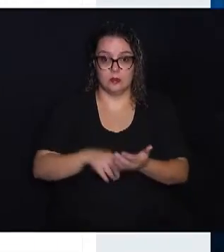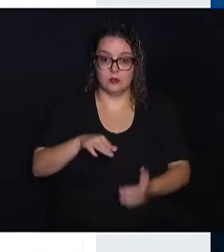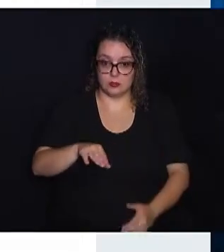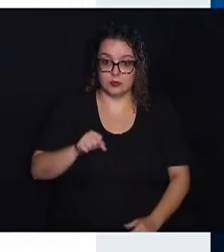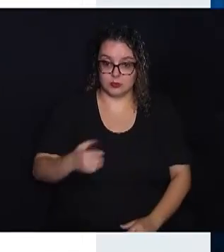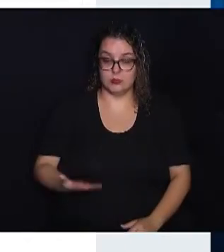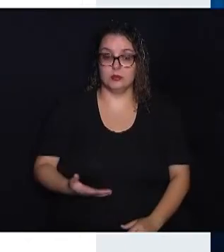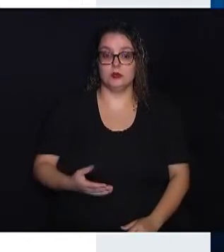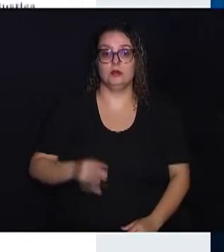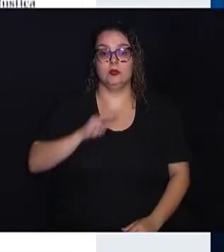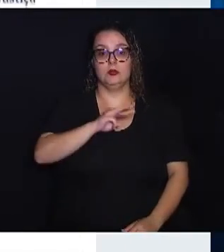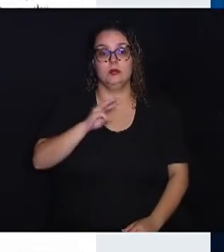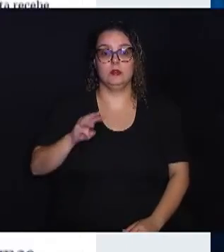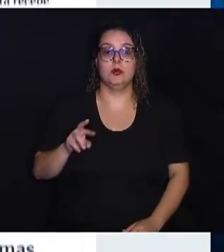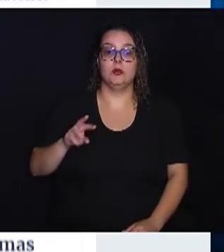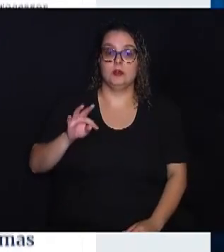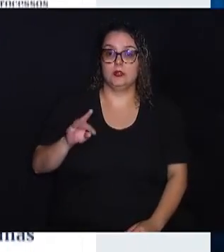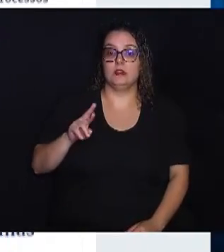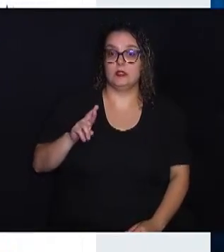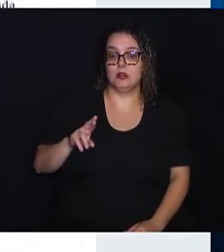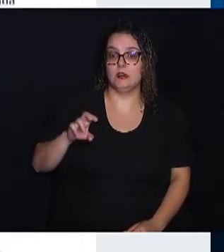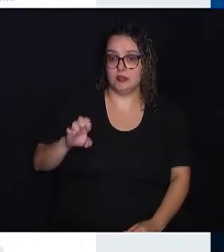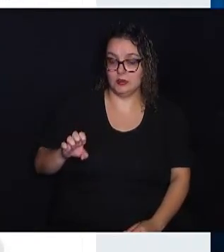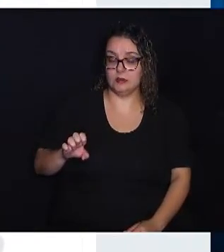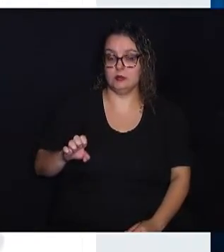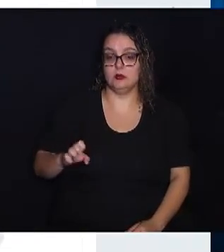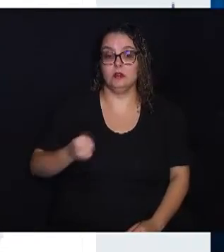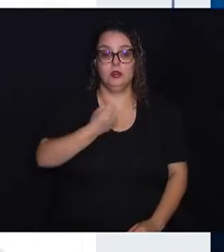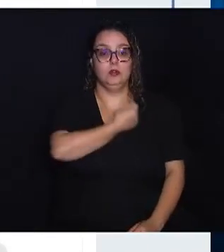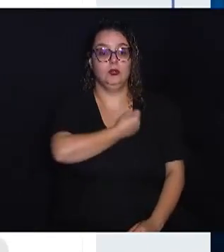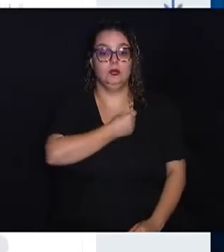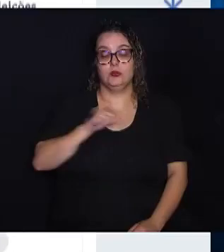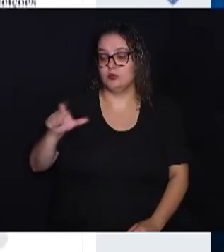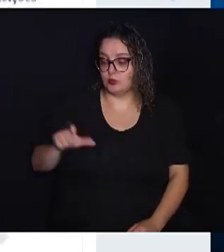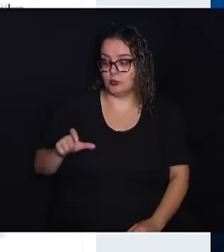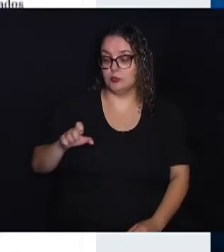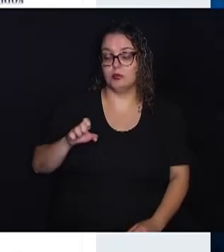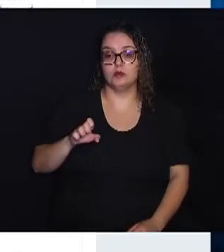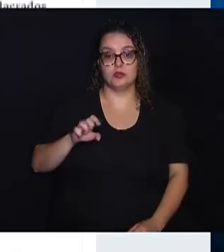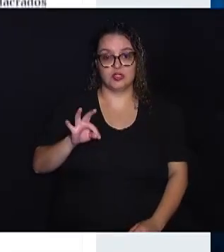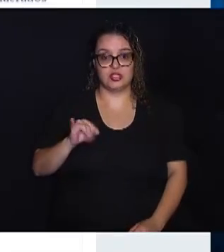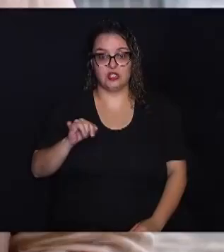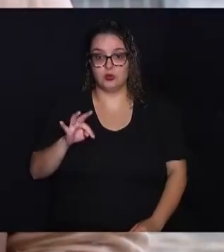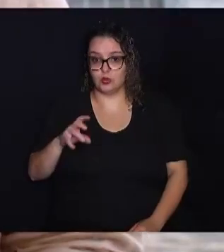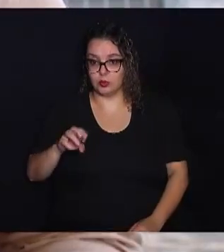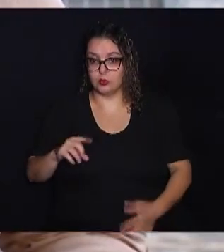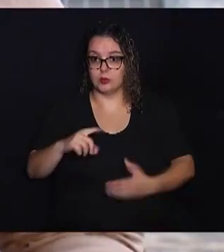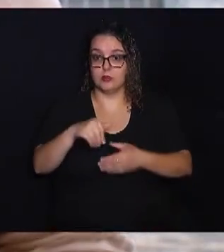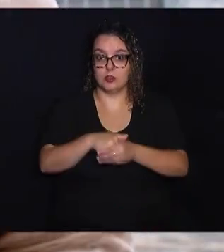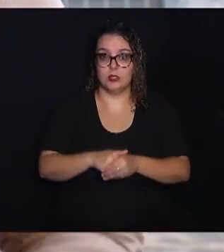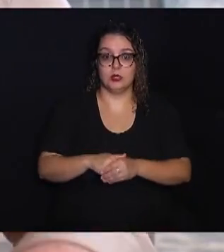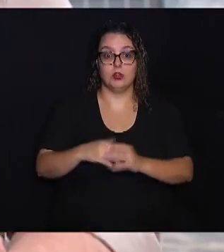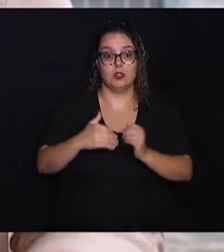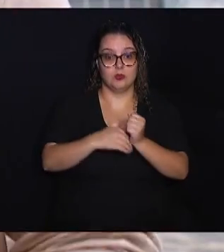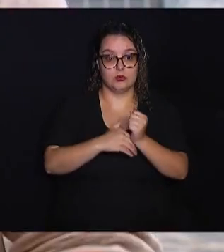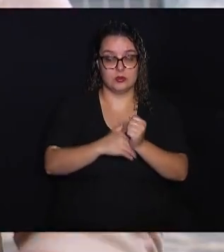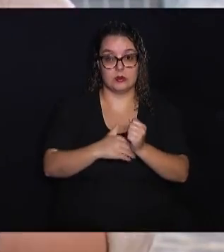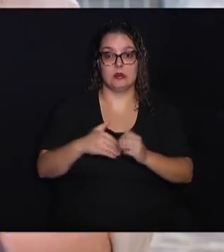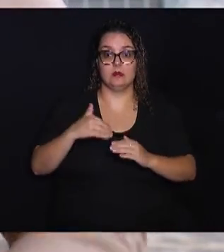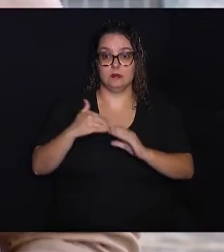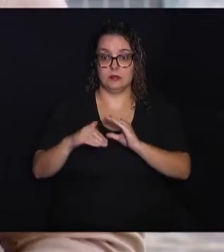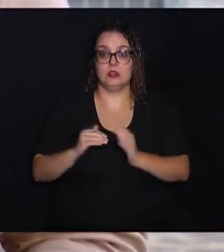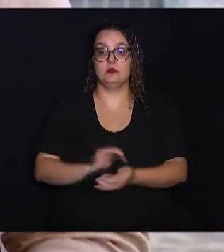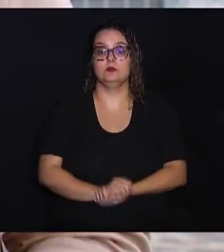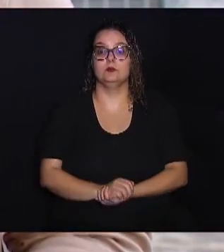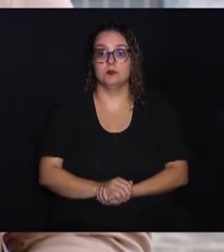oficial do Tribunal Regional de São Paulo, incluindo o número do título eleitoral e um código enviado na mensagem. A convocação dos colaboradores